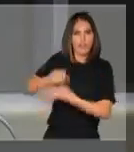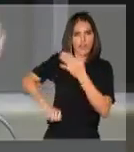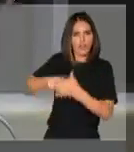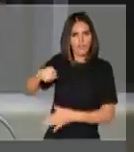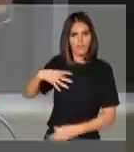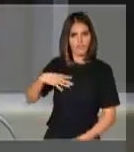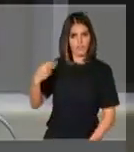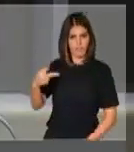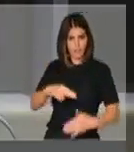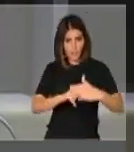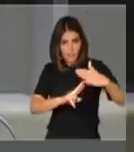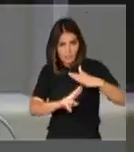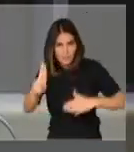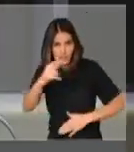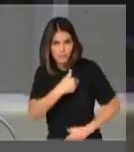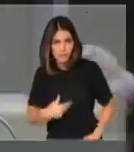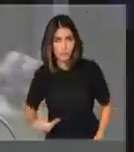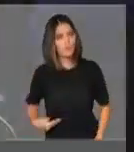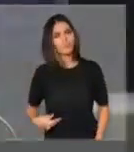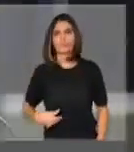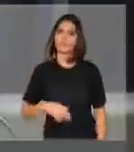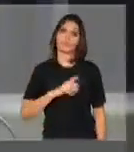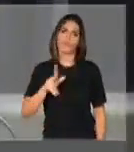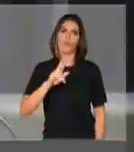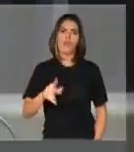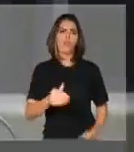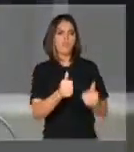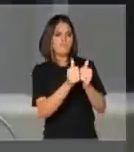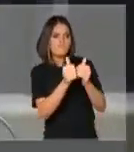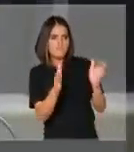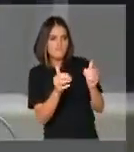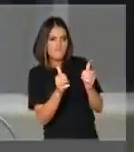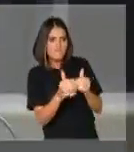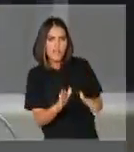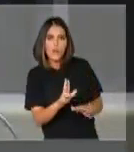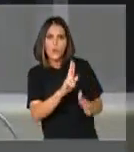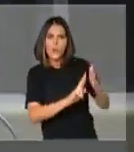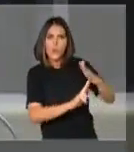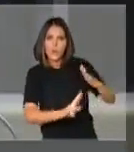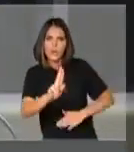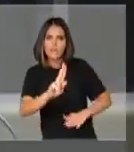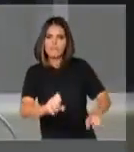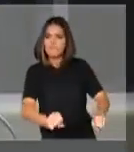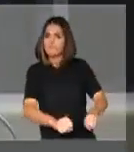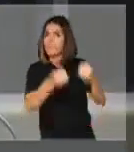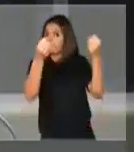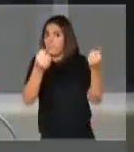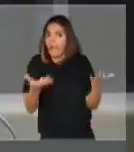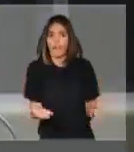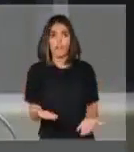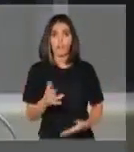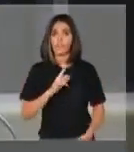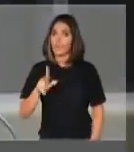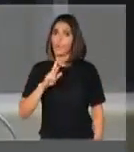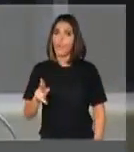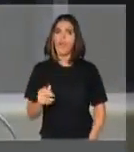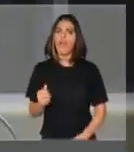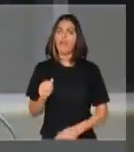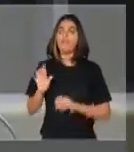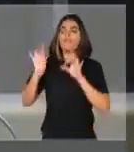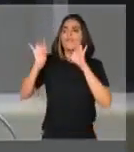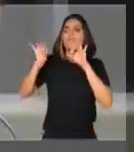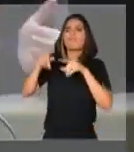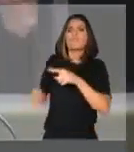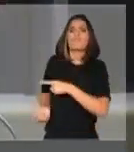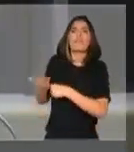do trabalhador da universidade, precarizando e fechando as nossas universidades. Não é combater